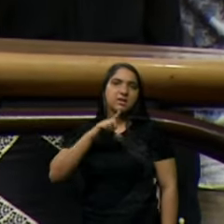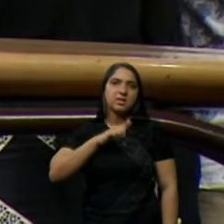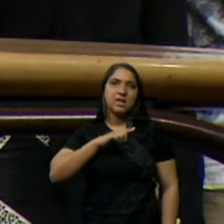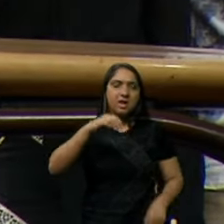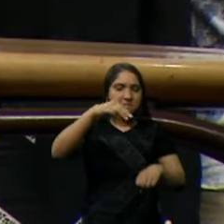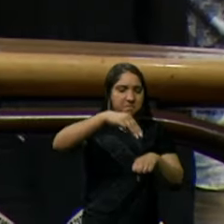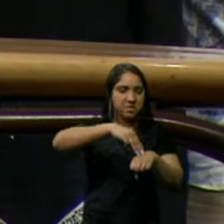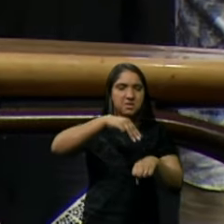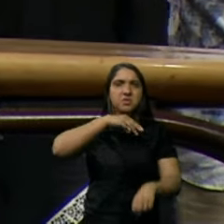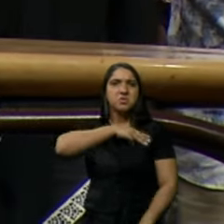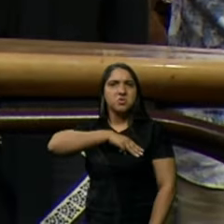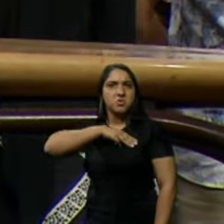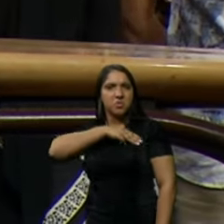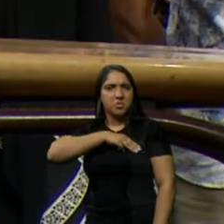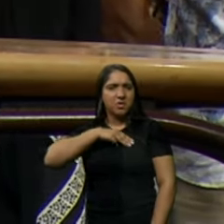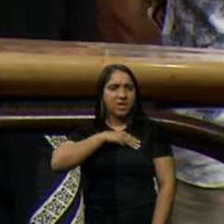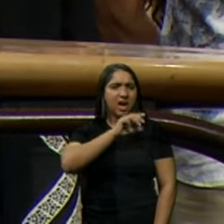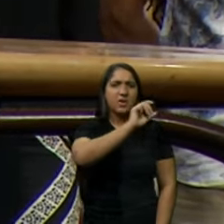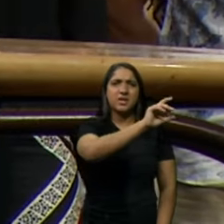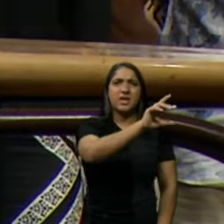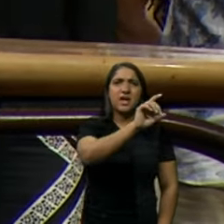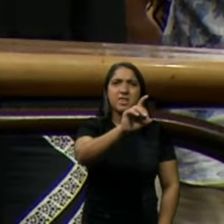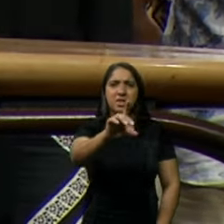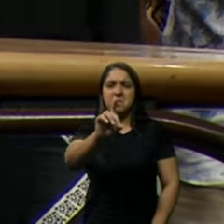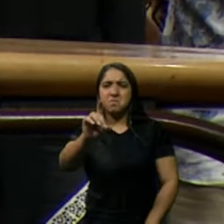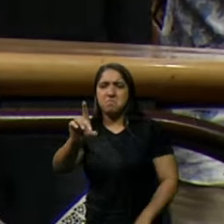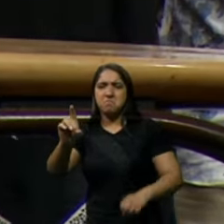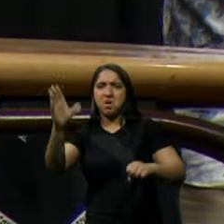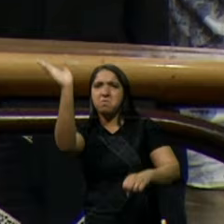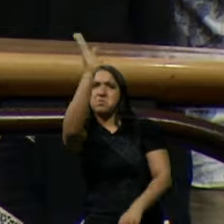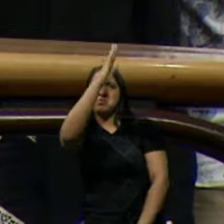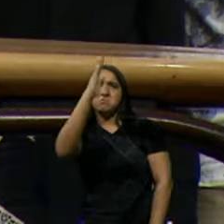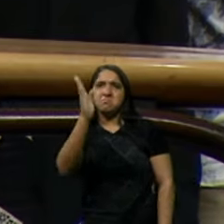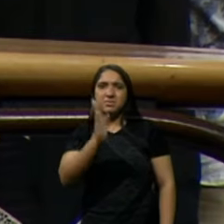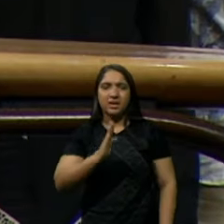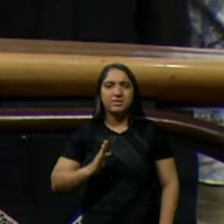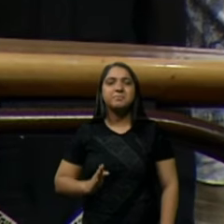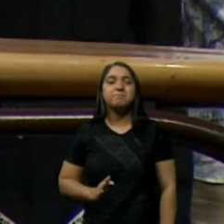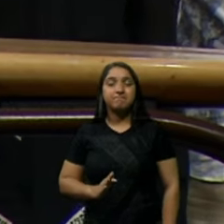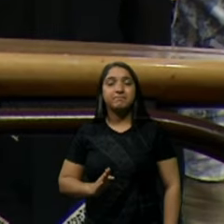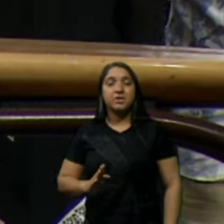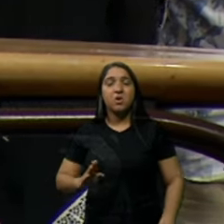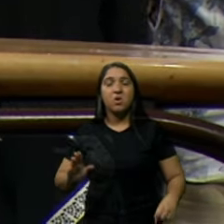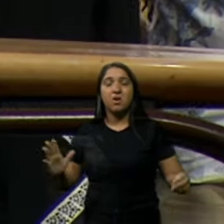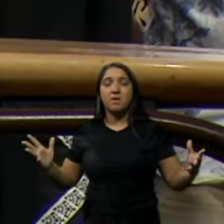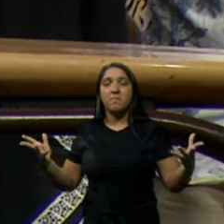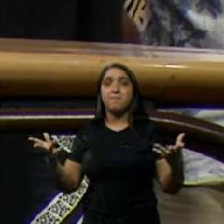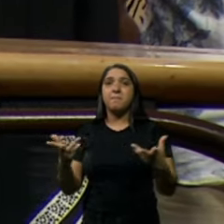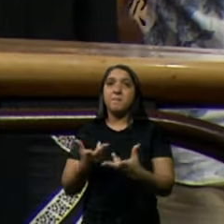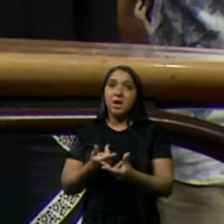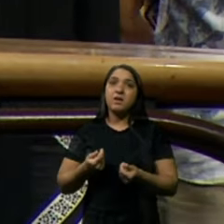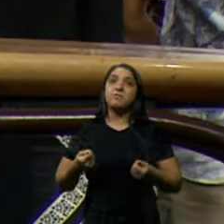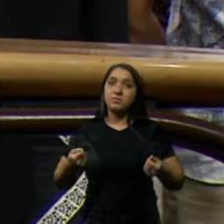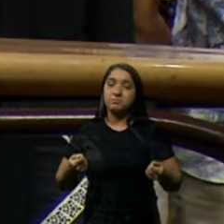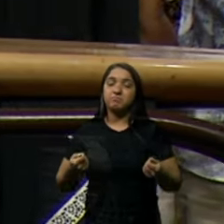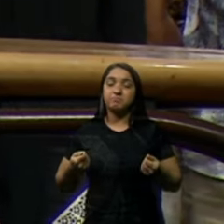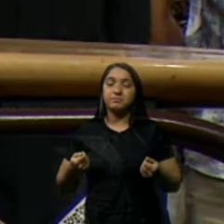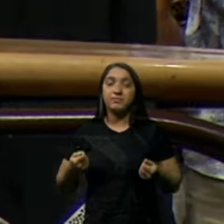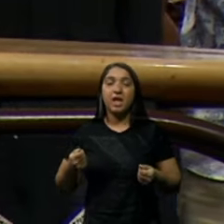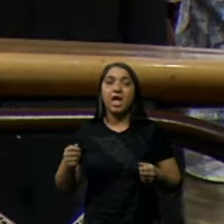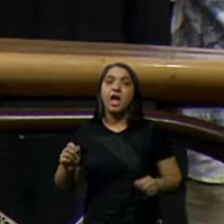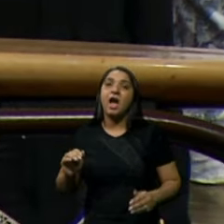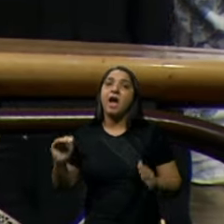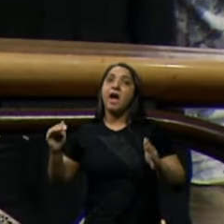missionários para os quatro cantos da terra e eu achava isso tão incrível até o dia que nós estávamos numa garagem